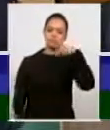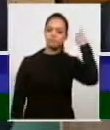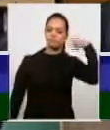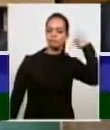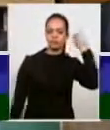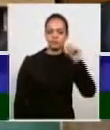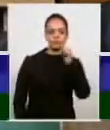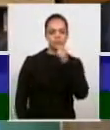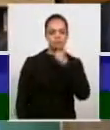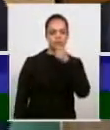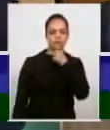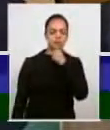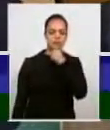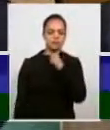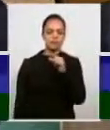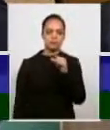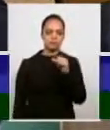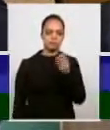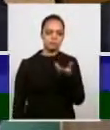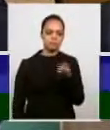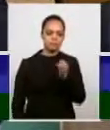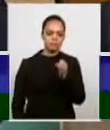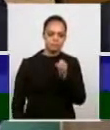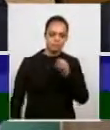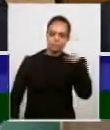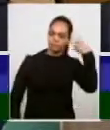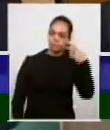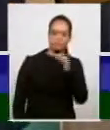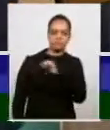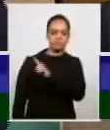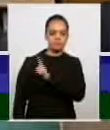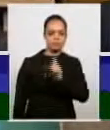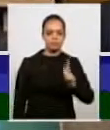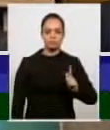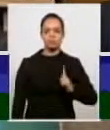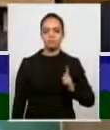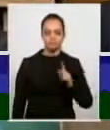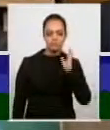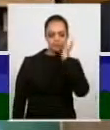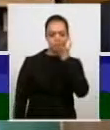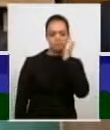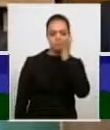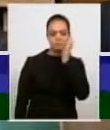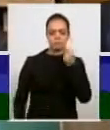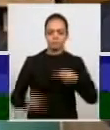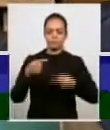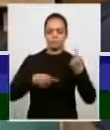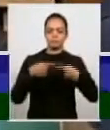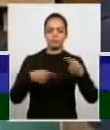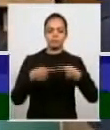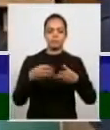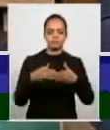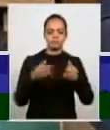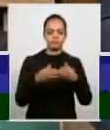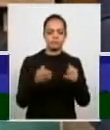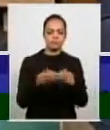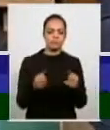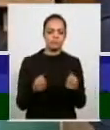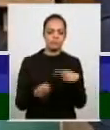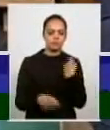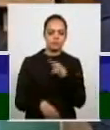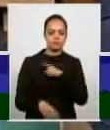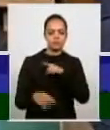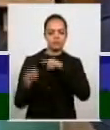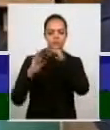vereador Zezinho Mendonça. Vereadora Gláucia da Saúde, com a palavra em discussão os requerimentos. Estamos